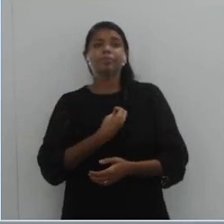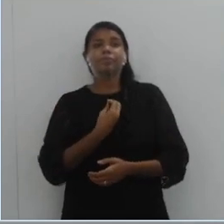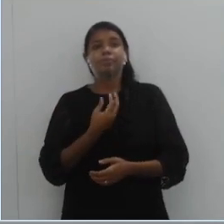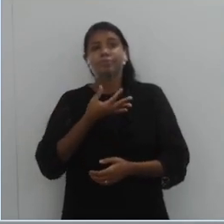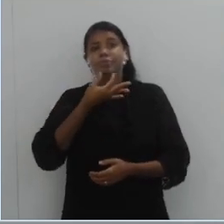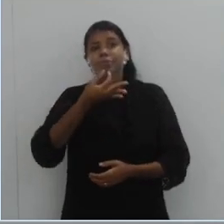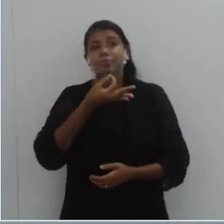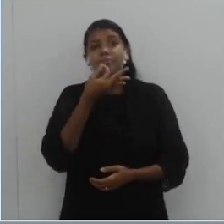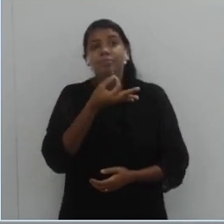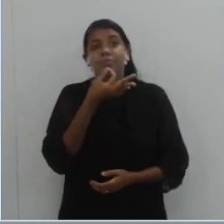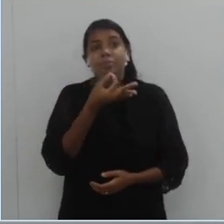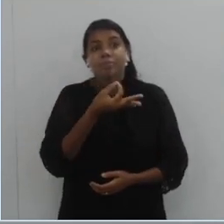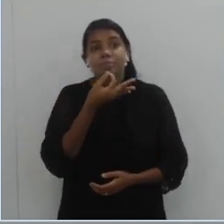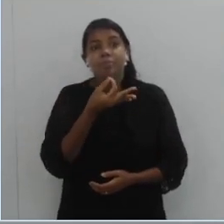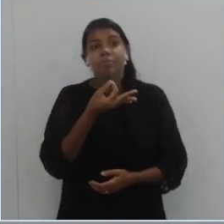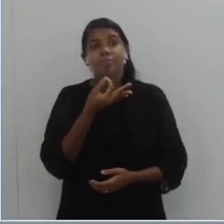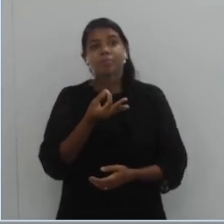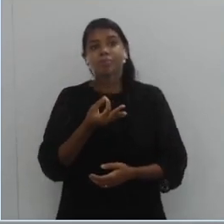opinar,